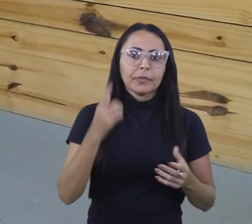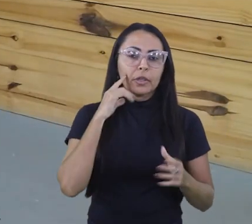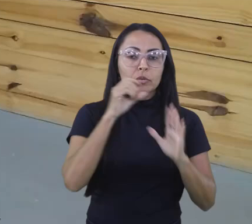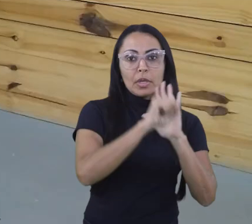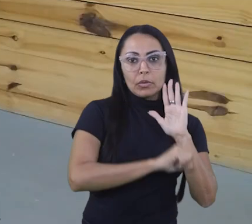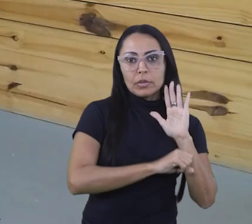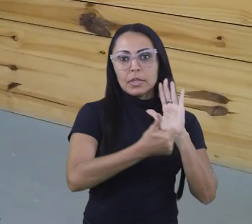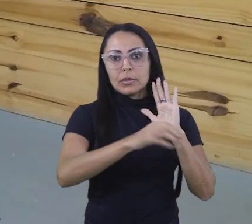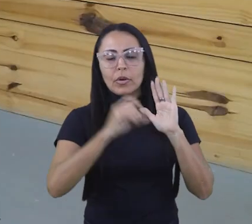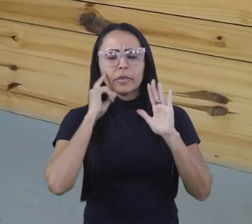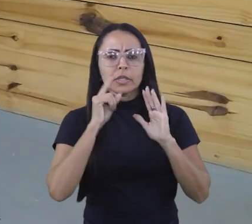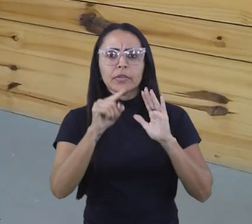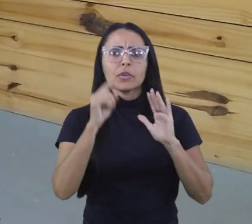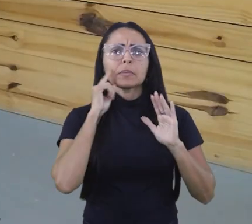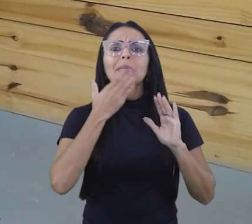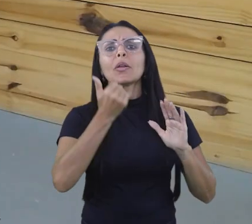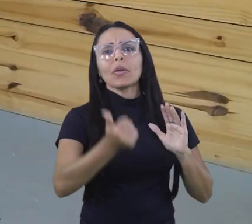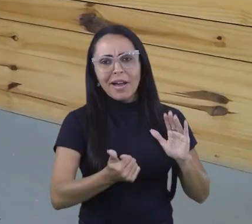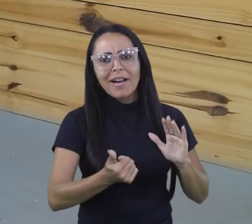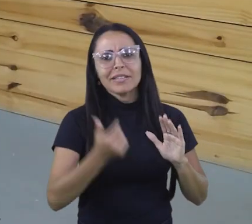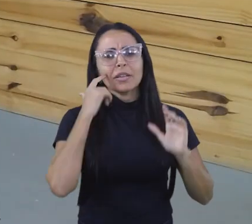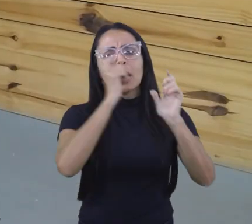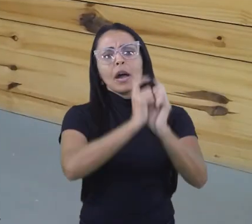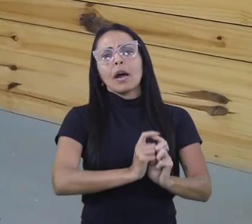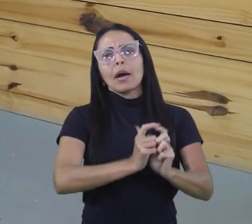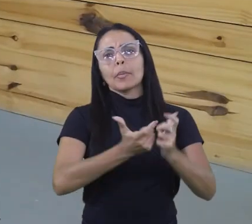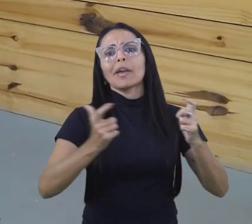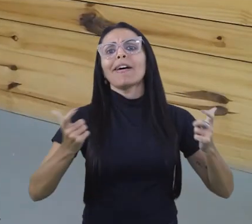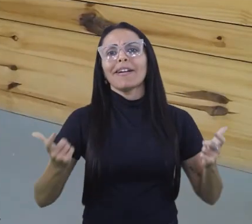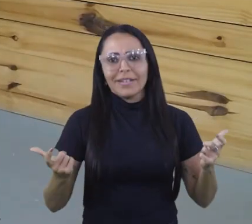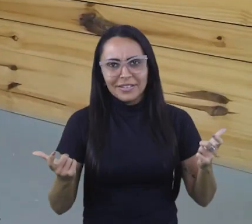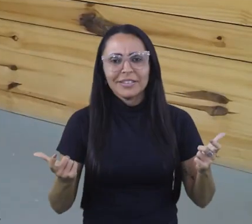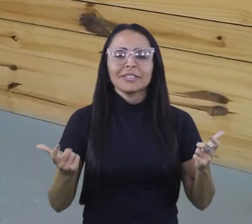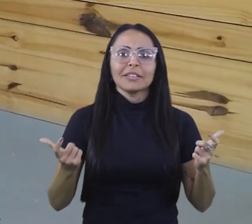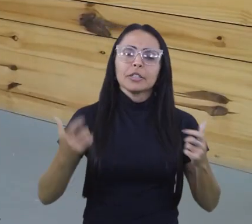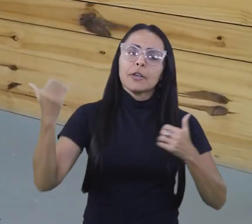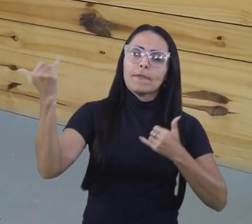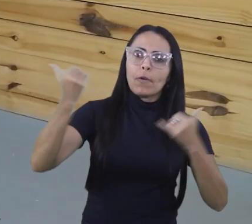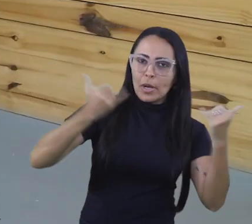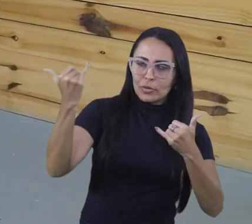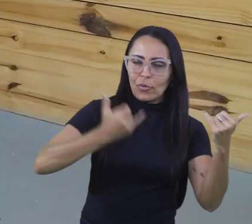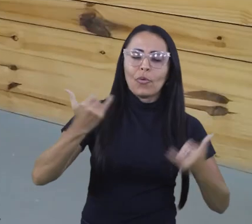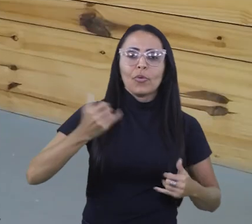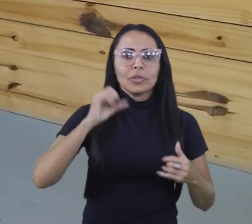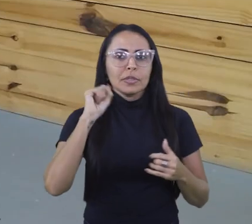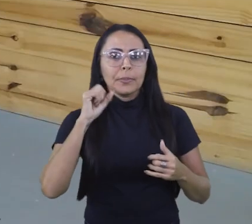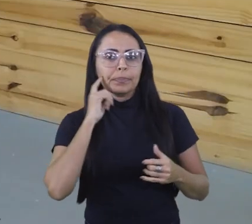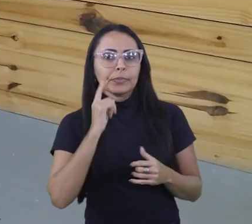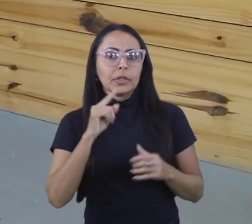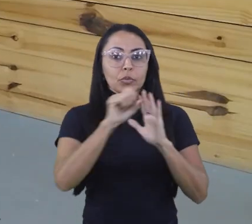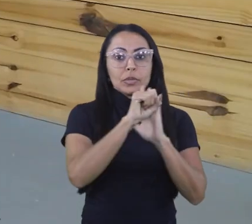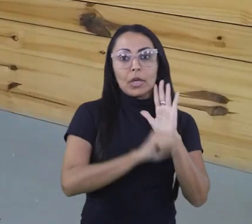século XIX, e que vão ser melhoradas, ampliadas, né, de forma mais completa lá